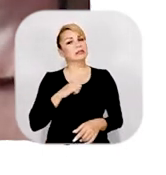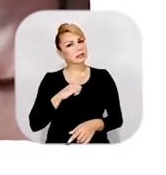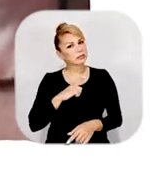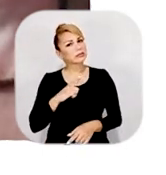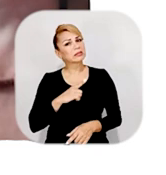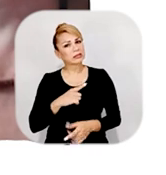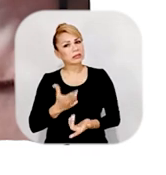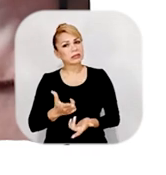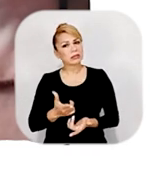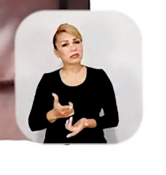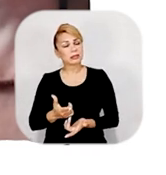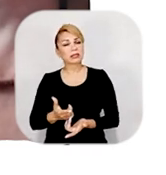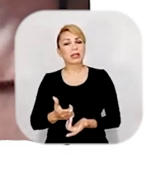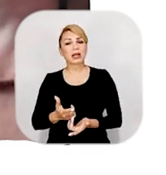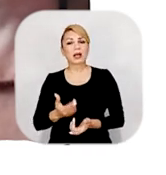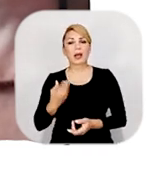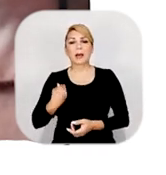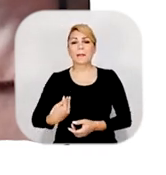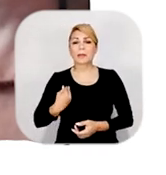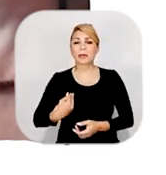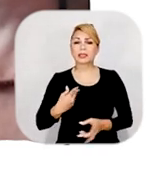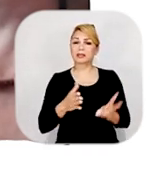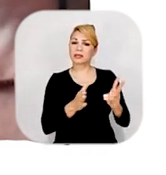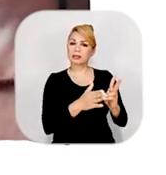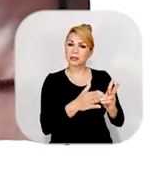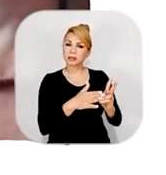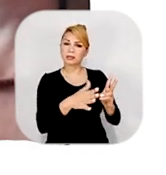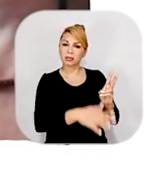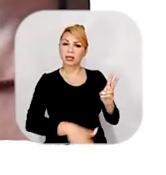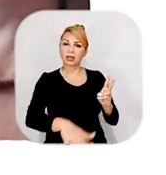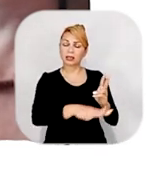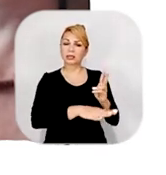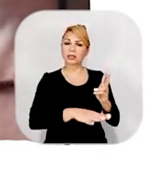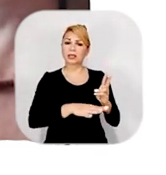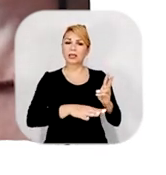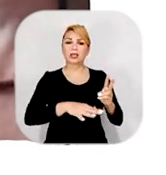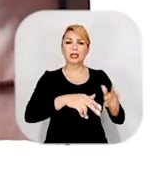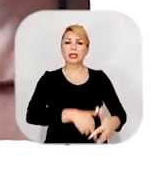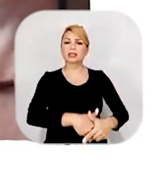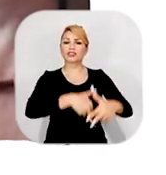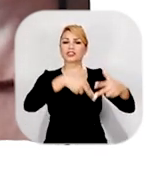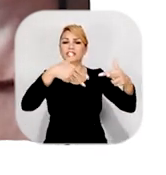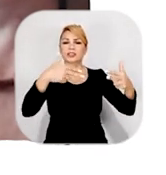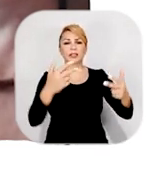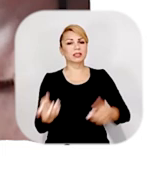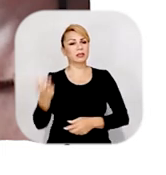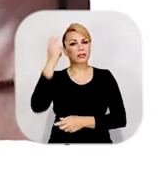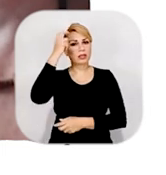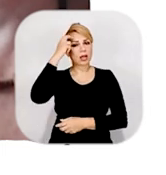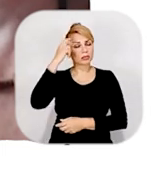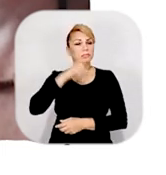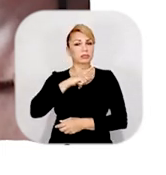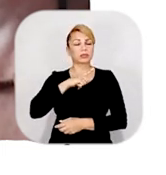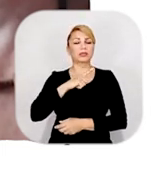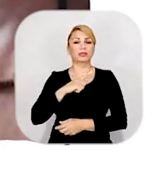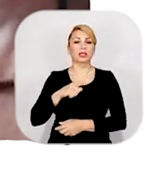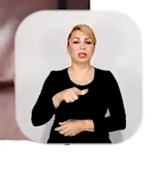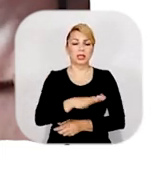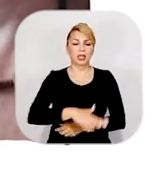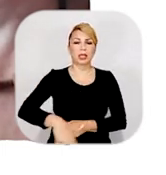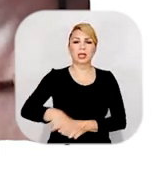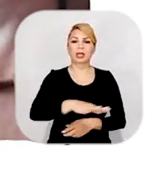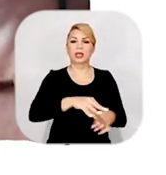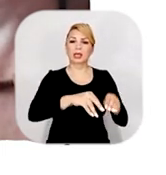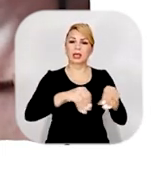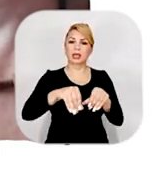tanto a presença indígena dessa região e a diversidade cultural que havia, que